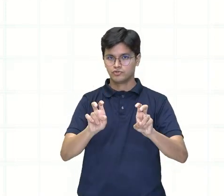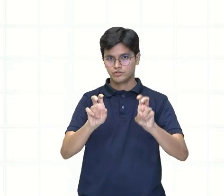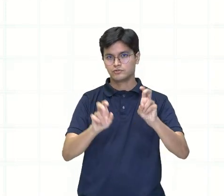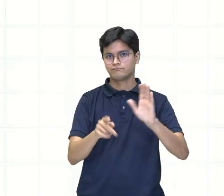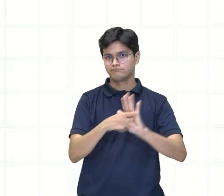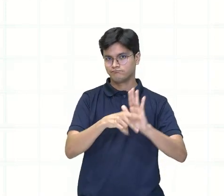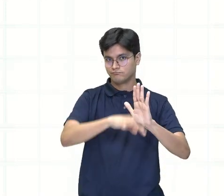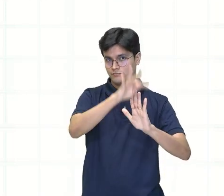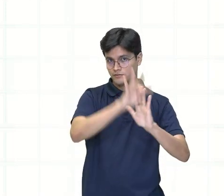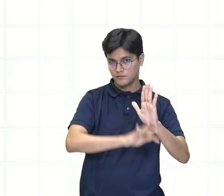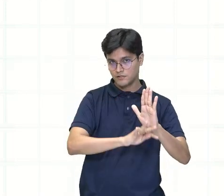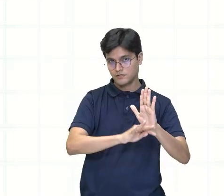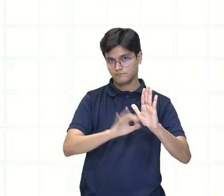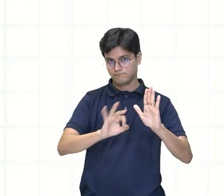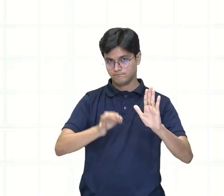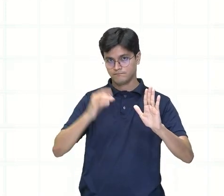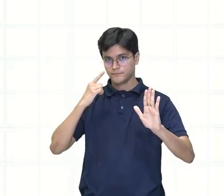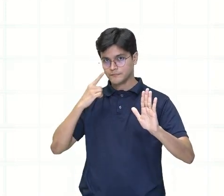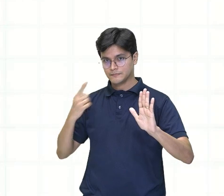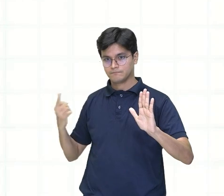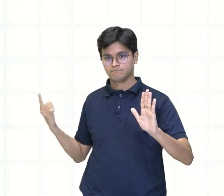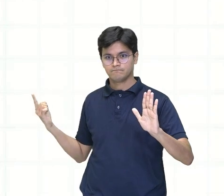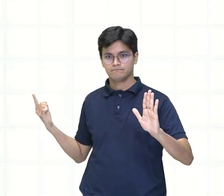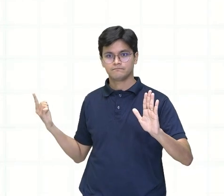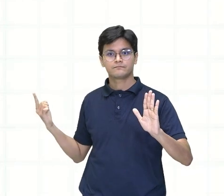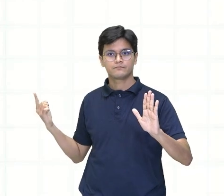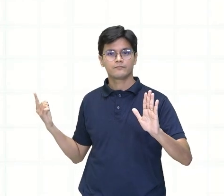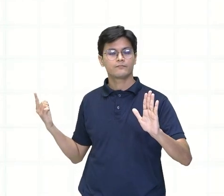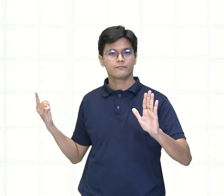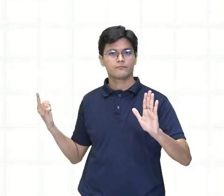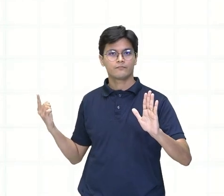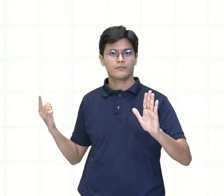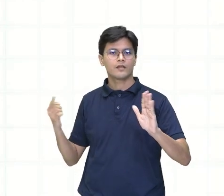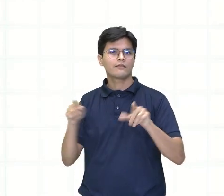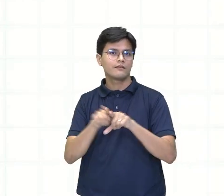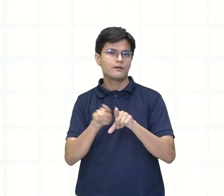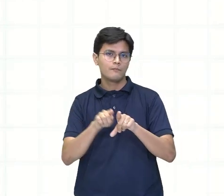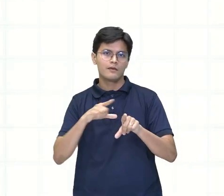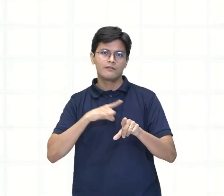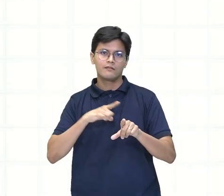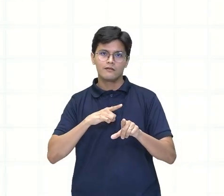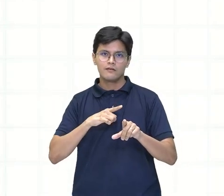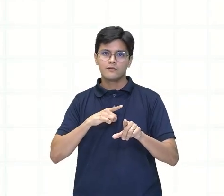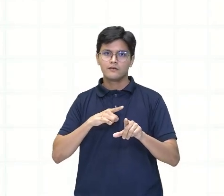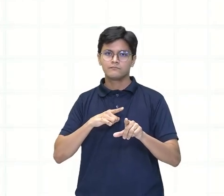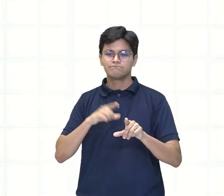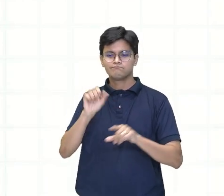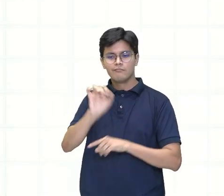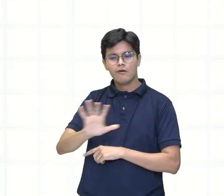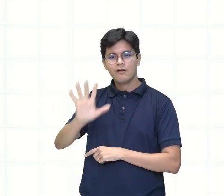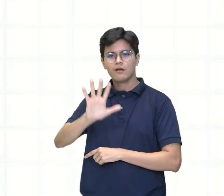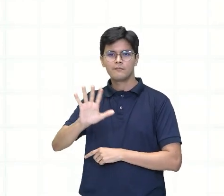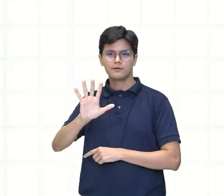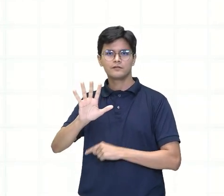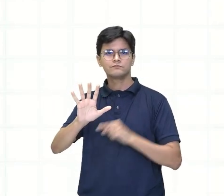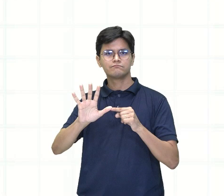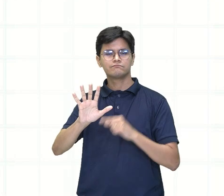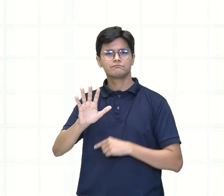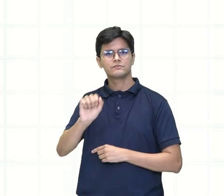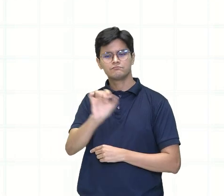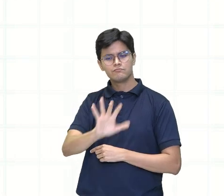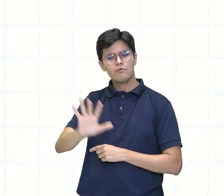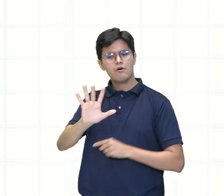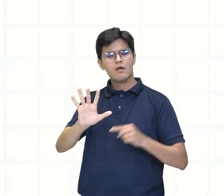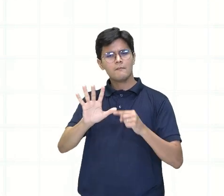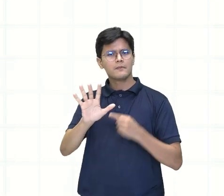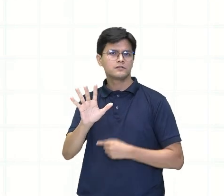certo? E aí, você também tem uma imagem. Essa imagem aqui, ela não está dizendo muita coisa,